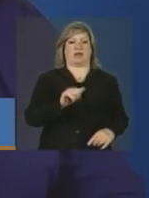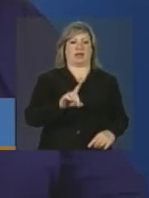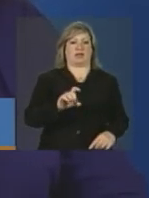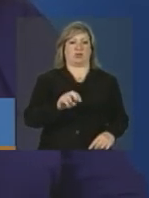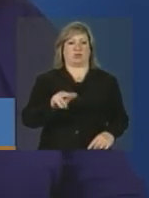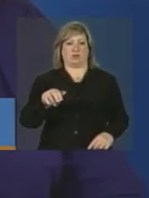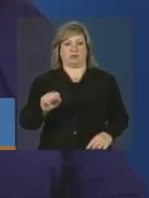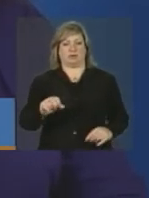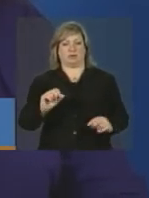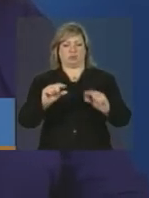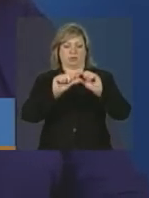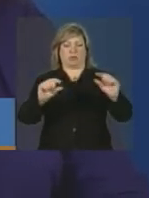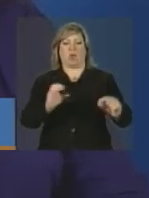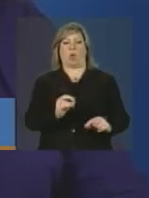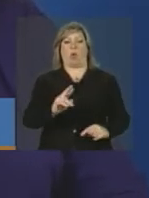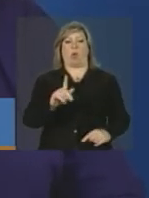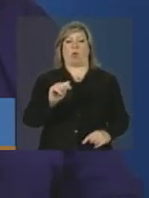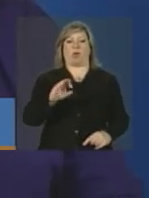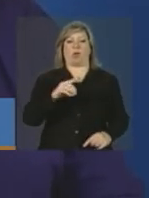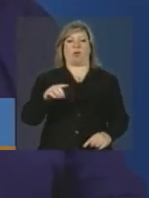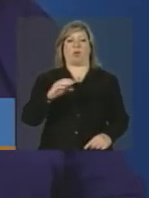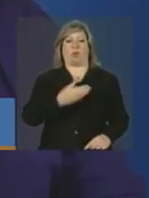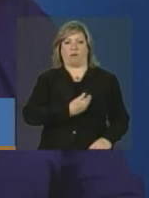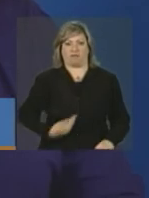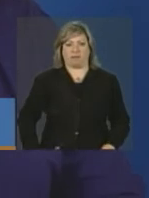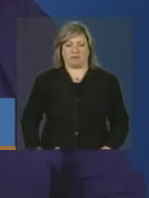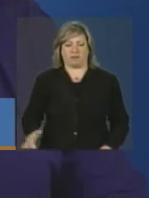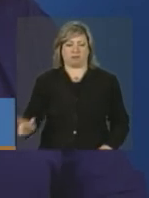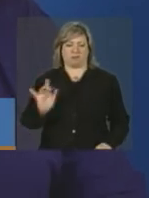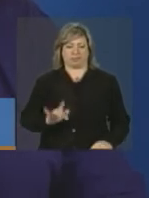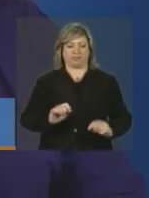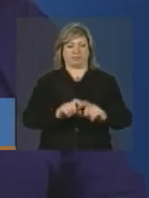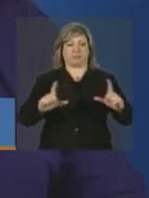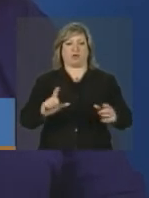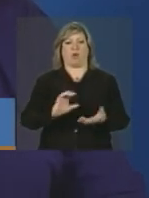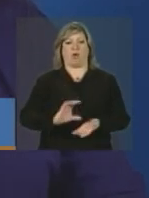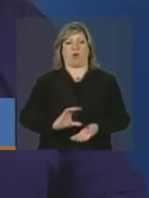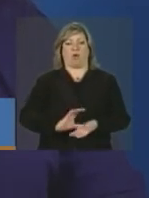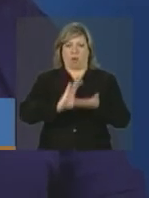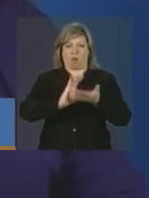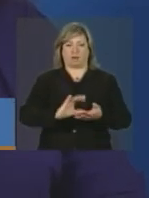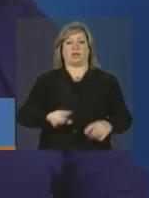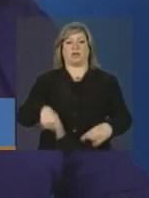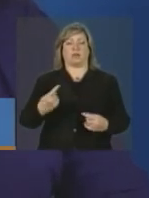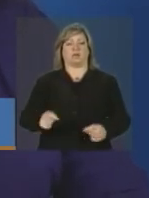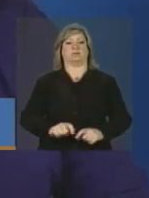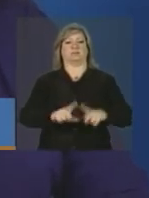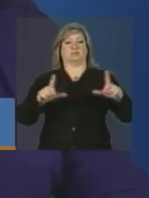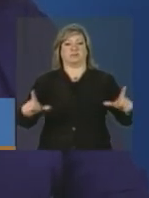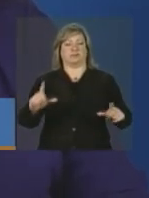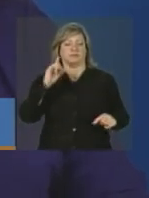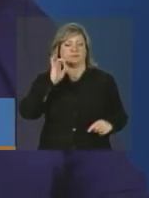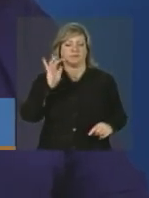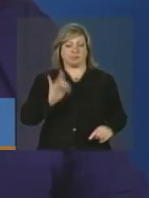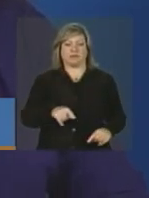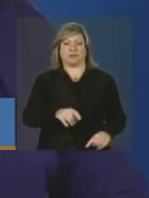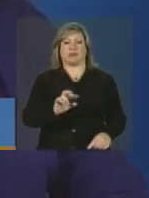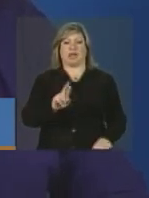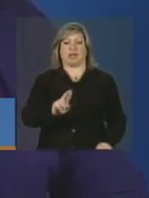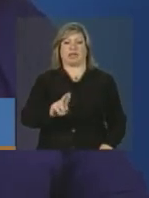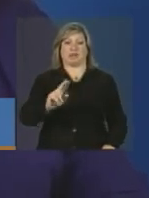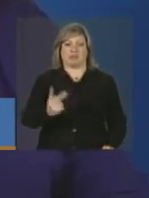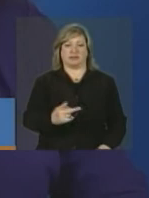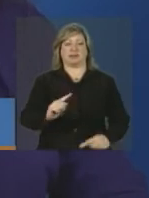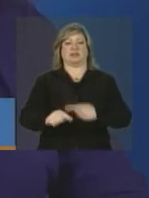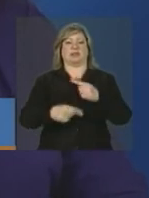governamentais, clicar em conselho. Na hora que abrir, clica na aba Recursos Humanos, na frente do